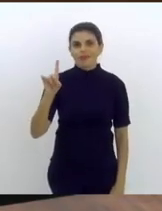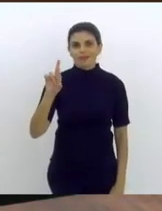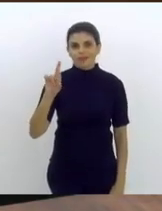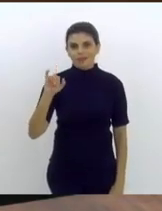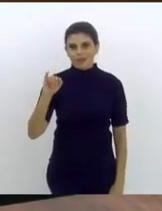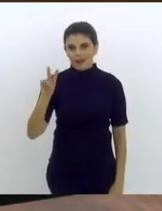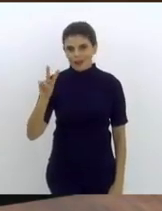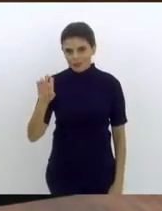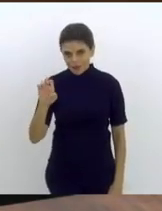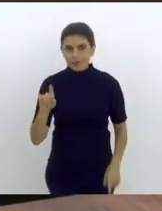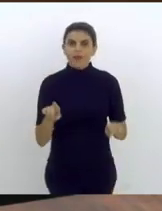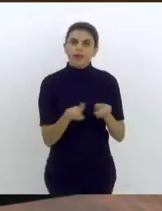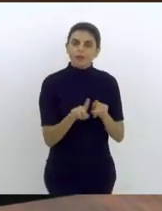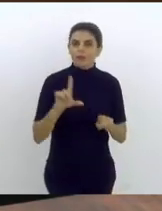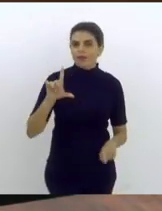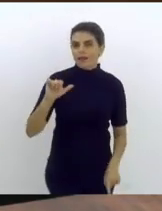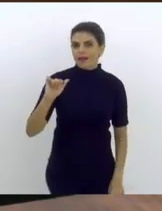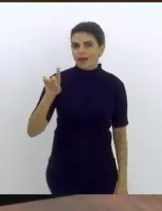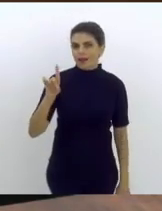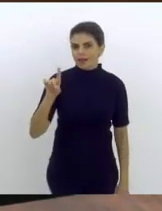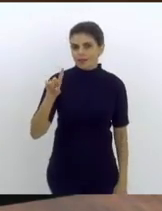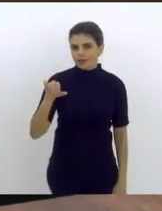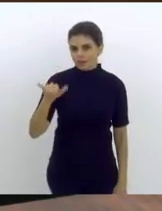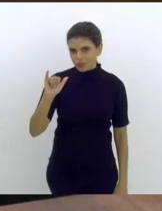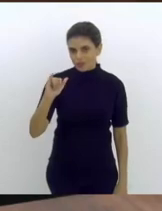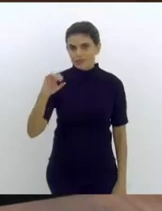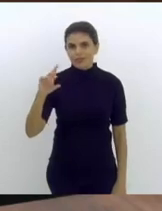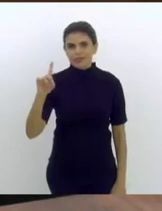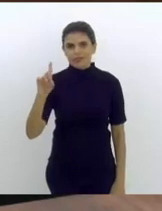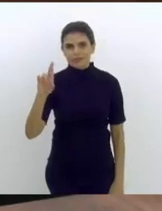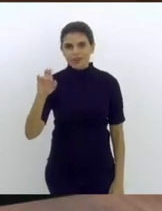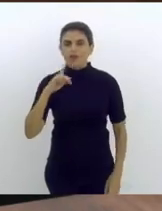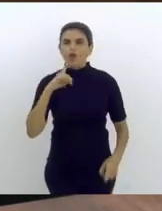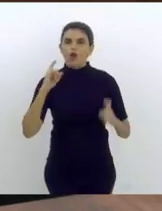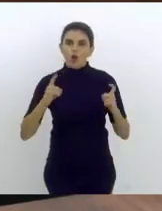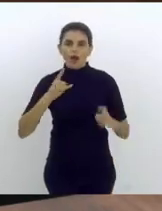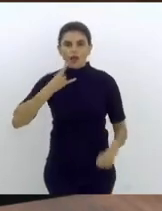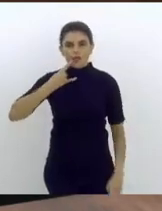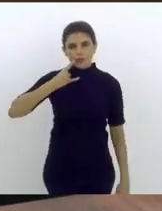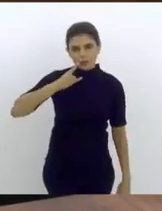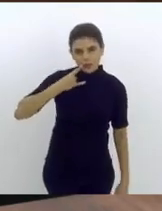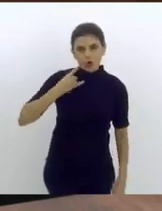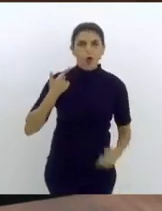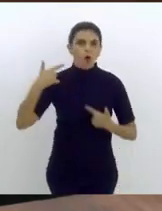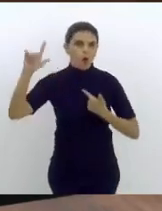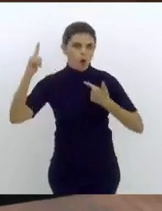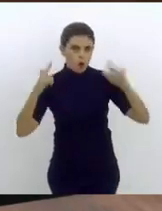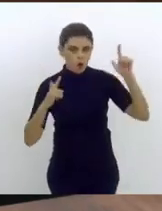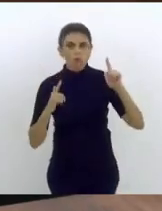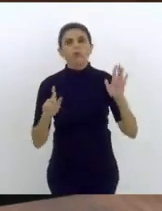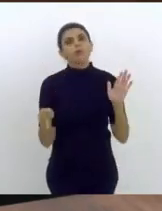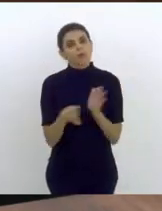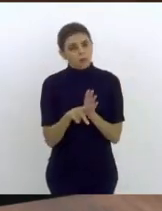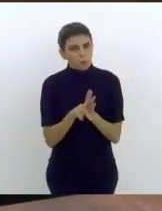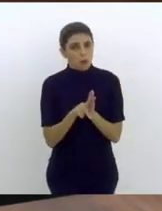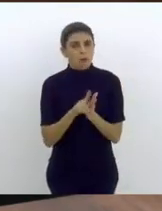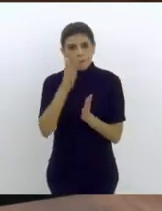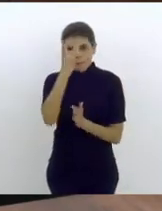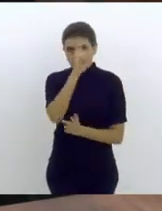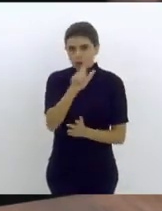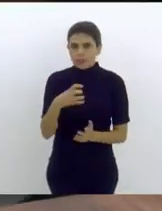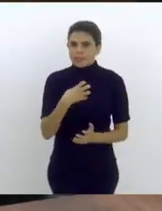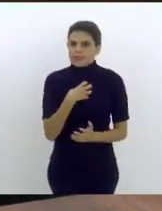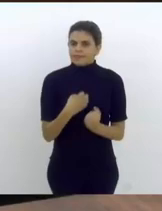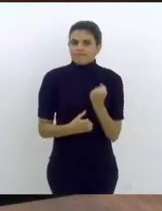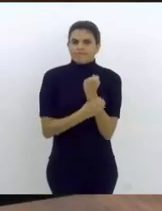o Lady Drive é em Sorocaba dentre outros além de contribuir para deixar as passageiras